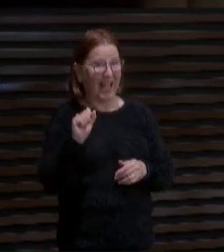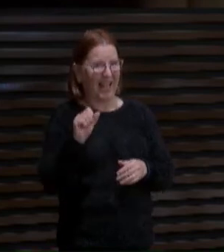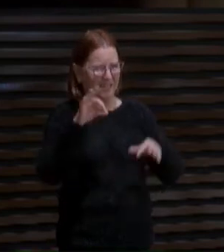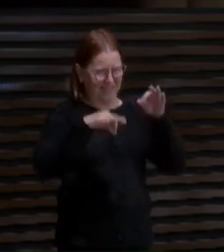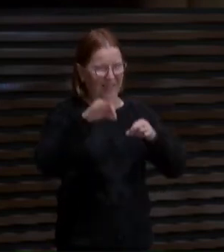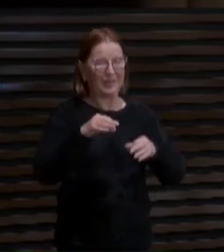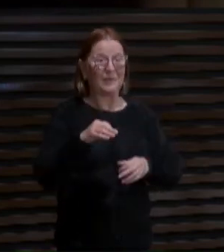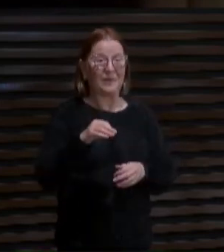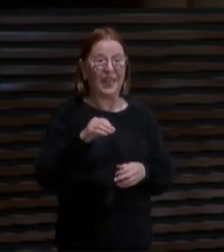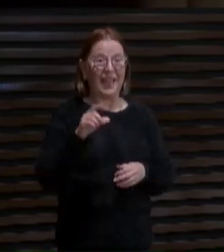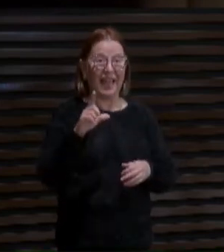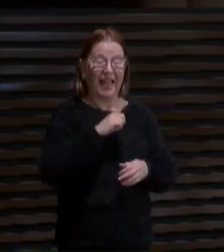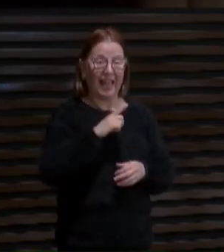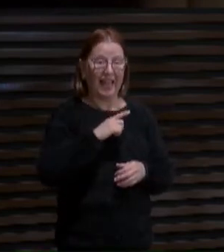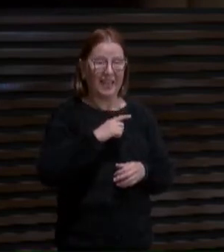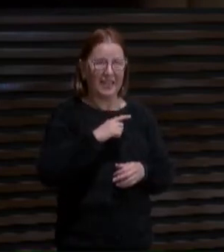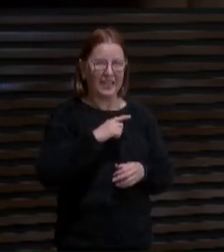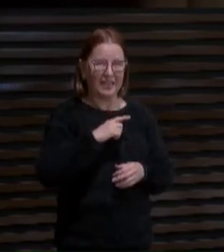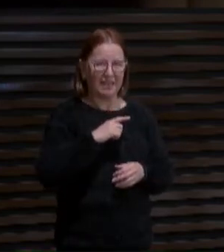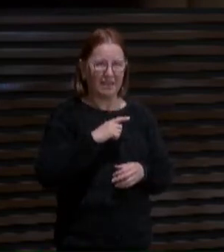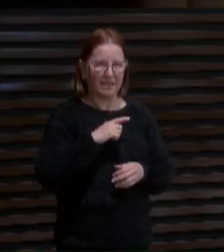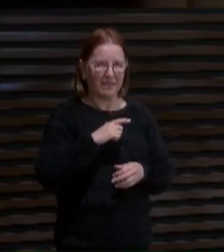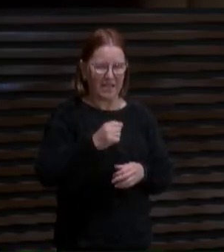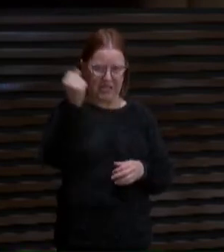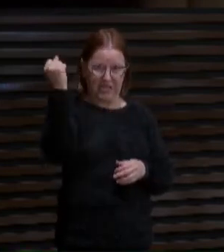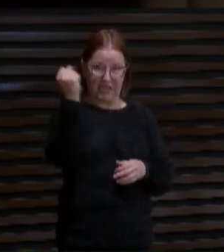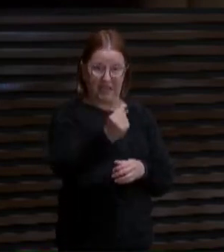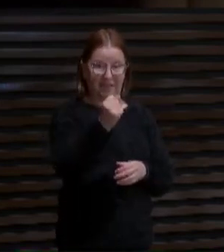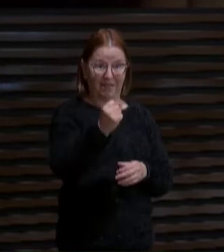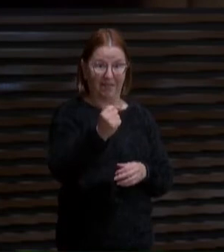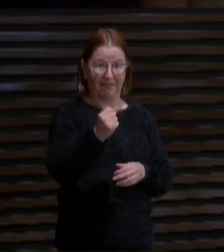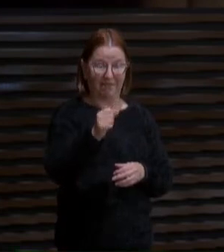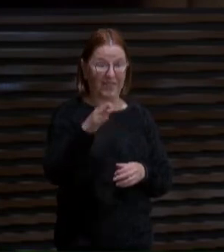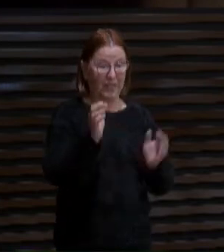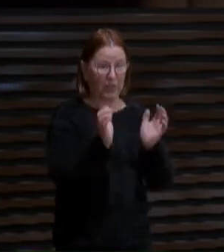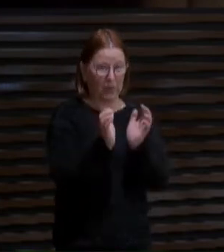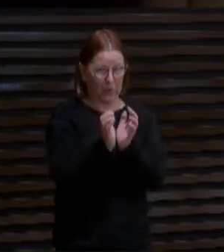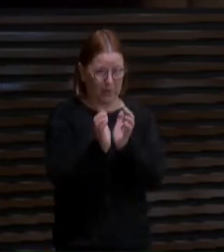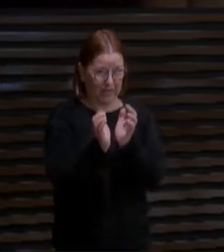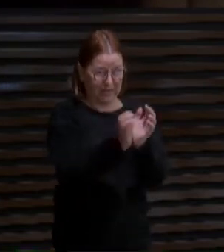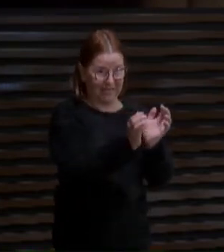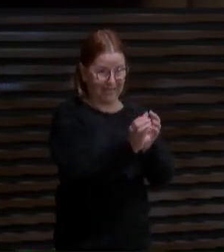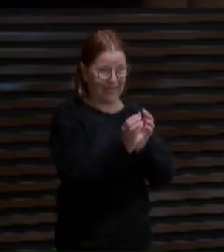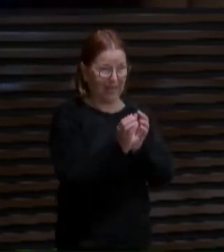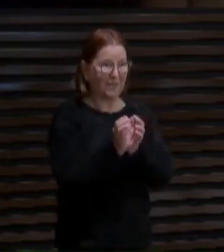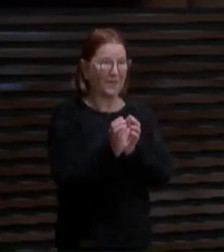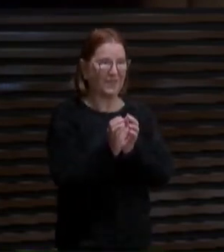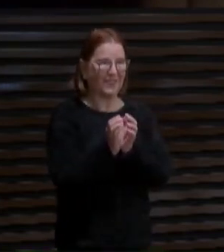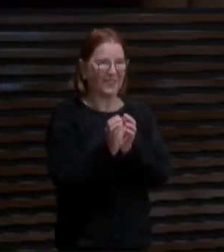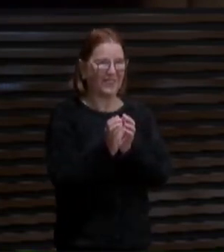parte da equipe amarela as equipes foram fazer uma